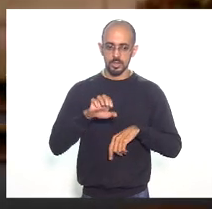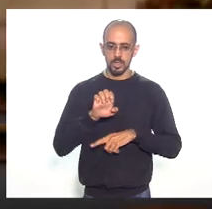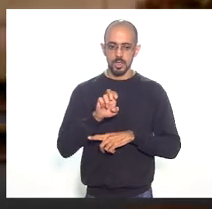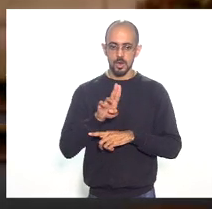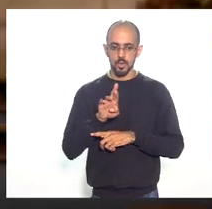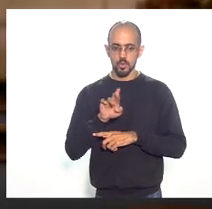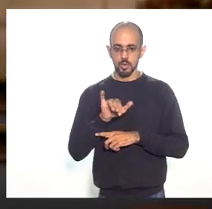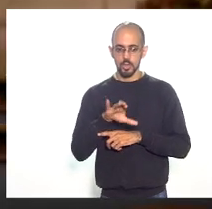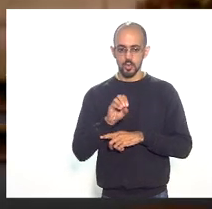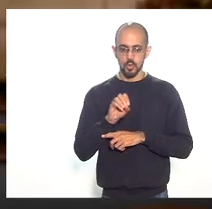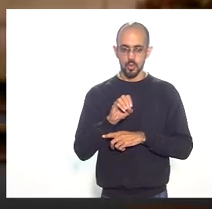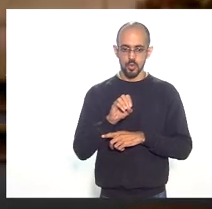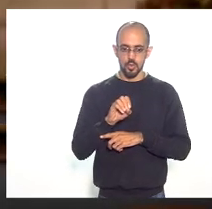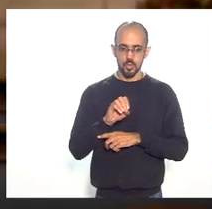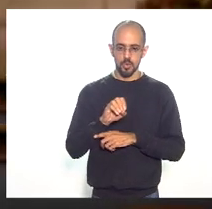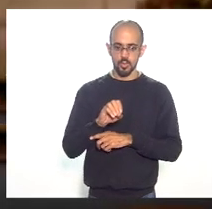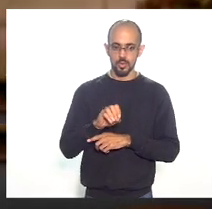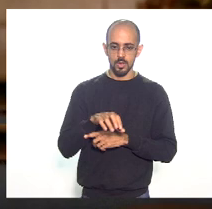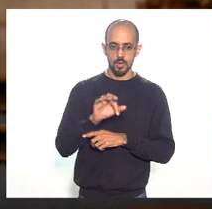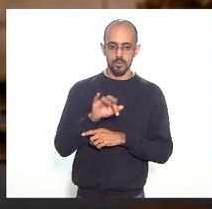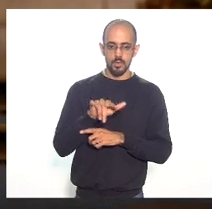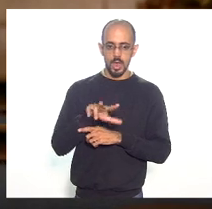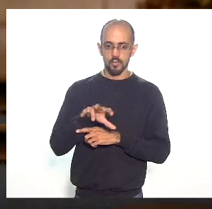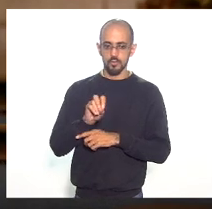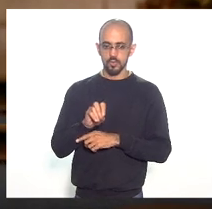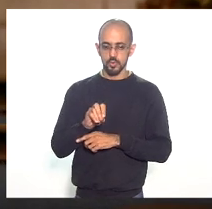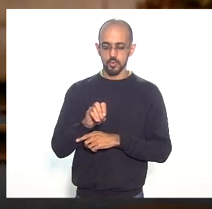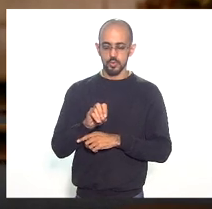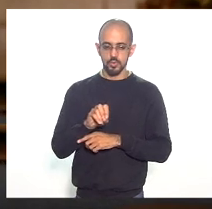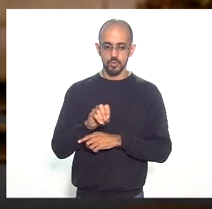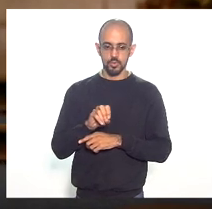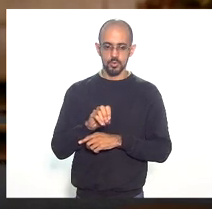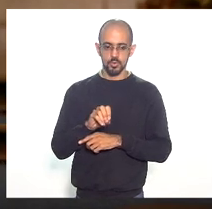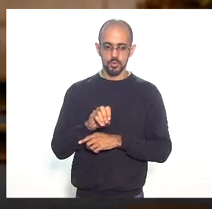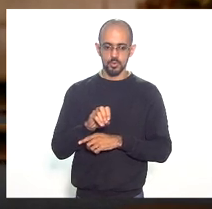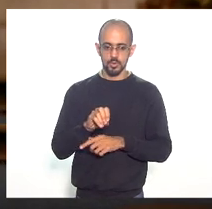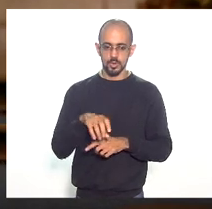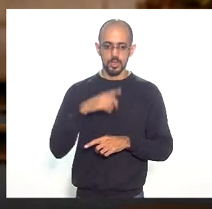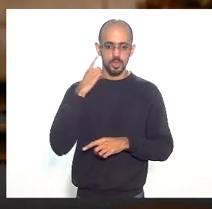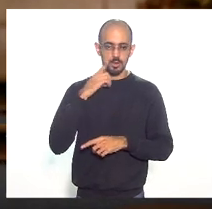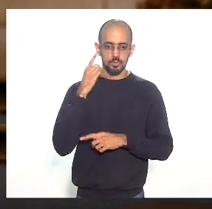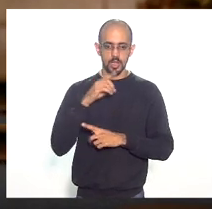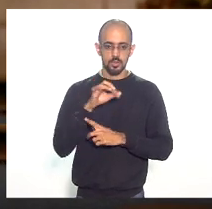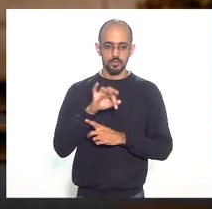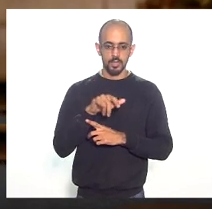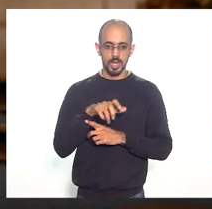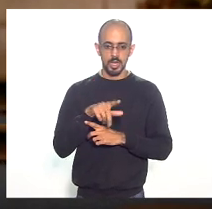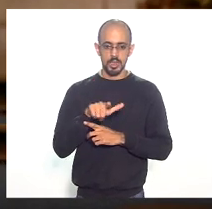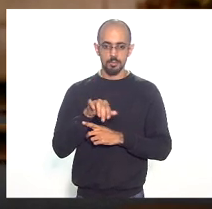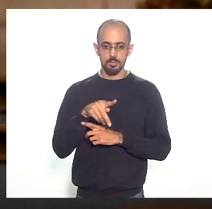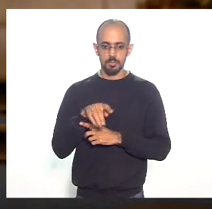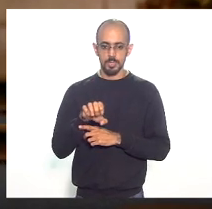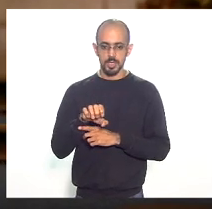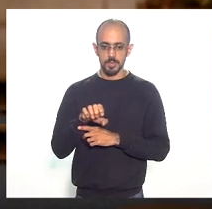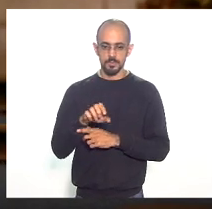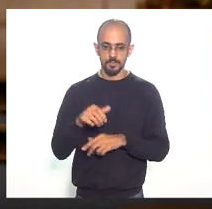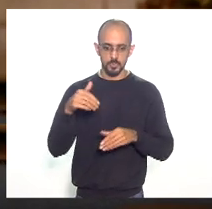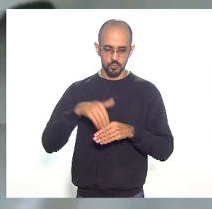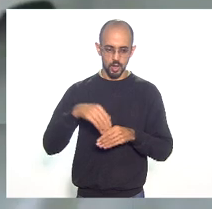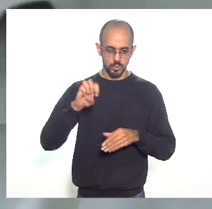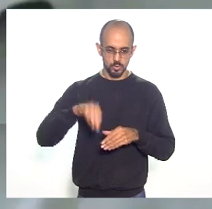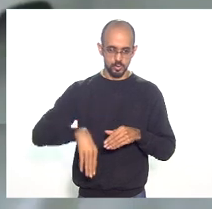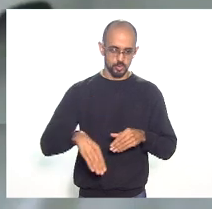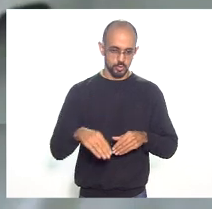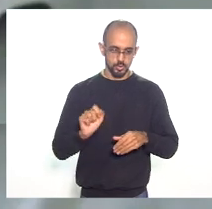Júnior. Deputado Fábio Silva. Deputado Fábio Silva. Deputado Felipe Peixoto. Voto sim